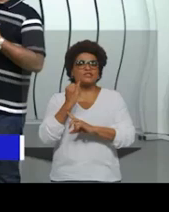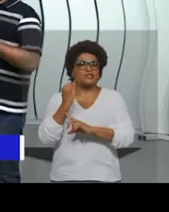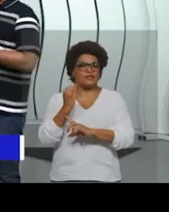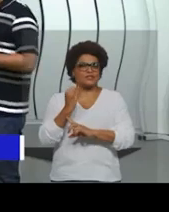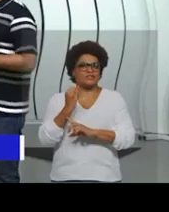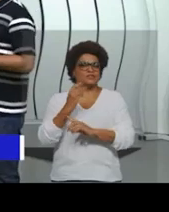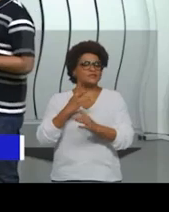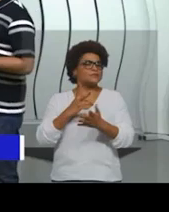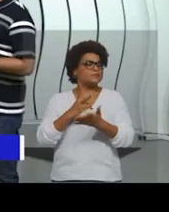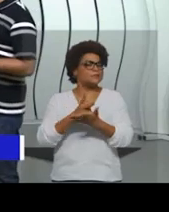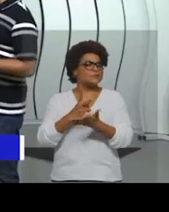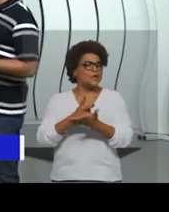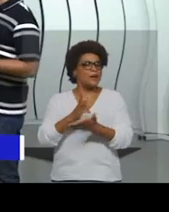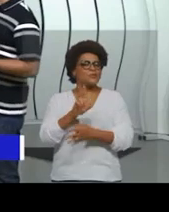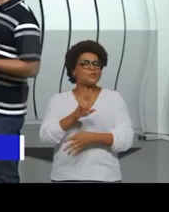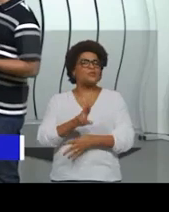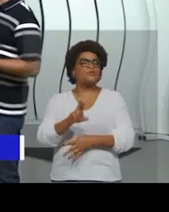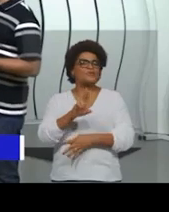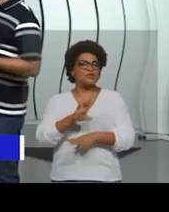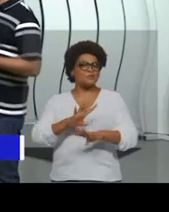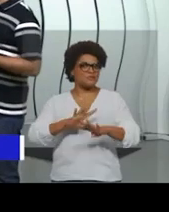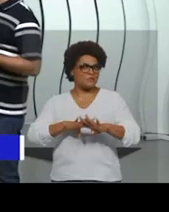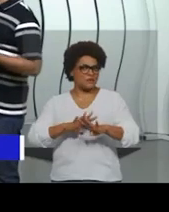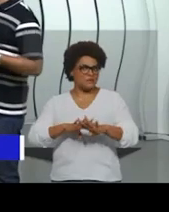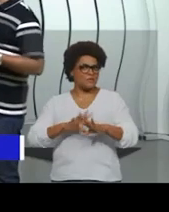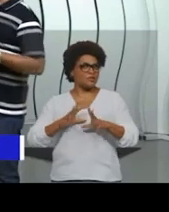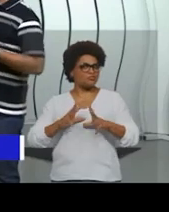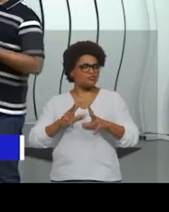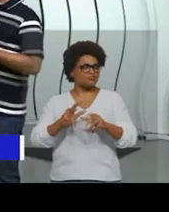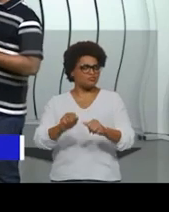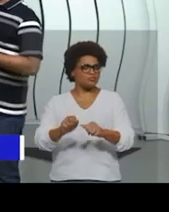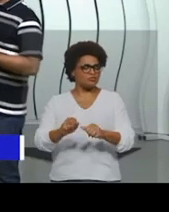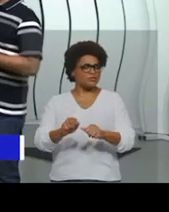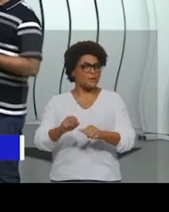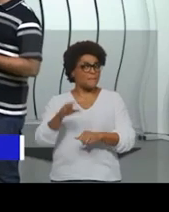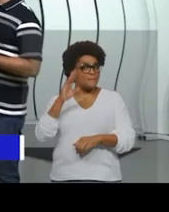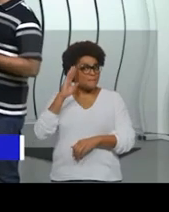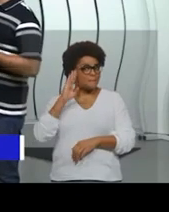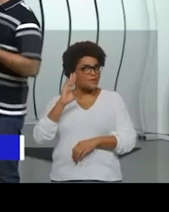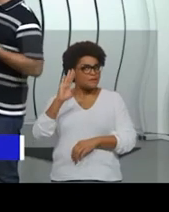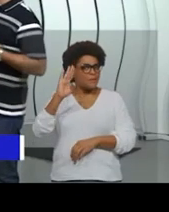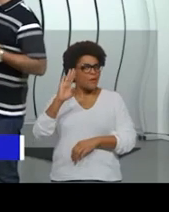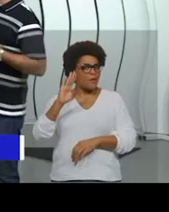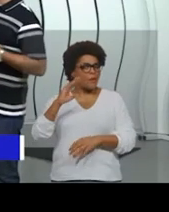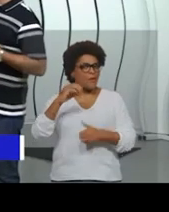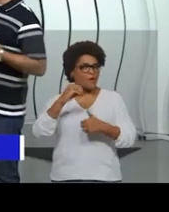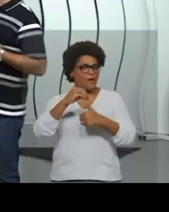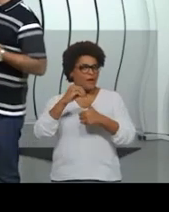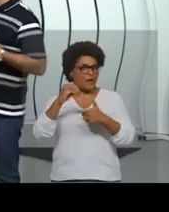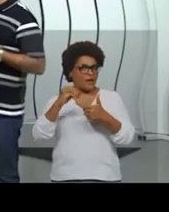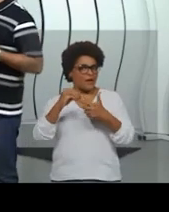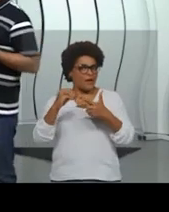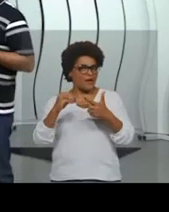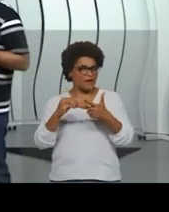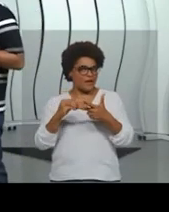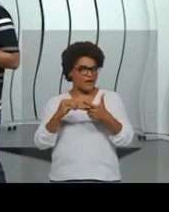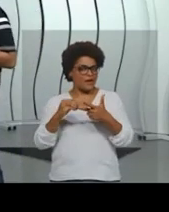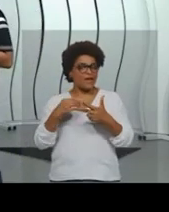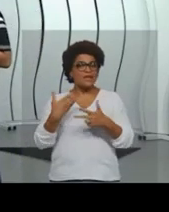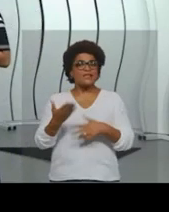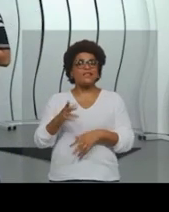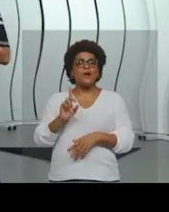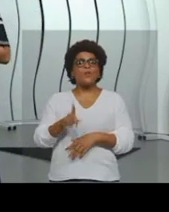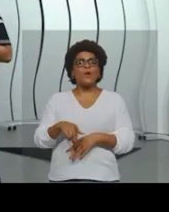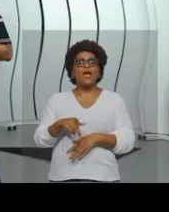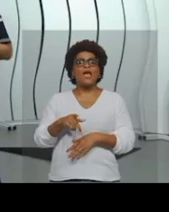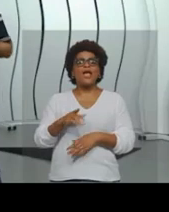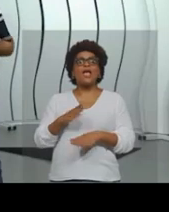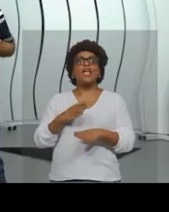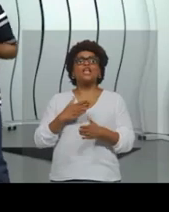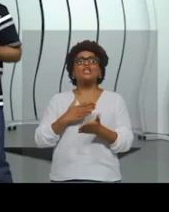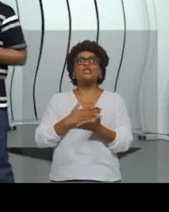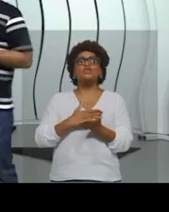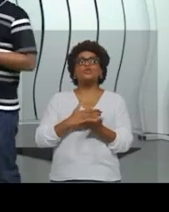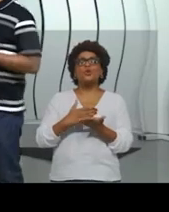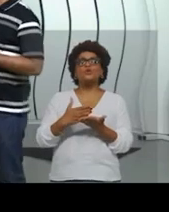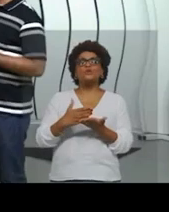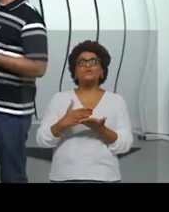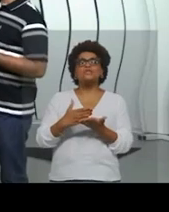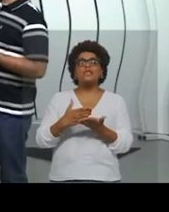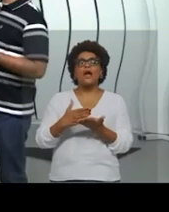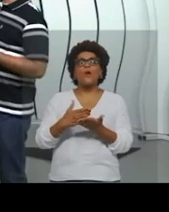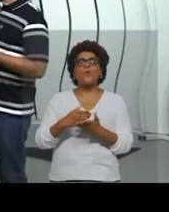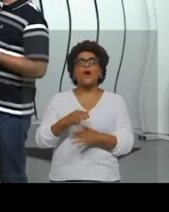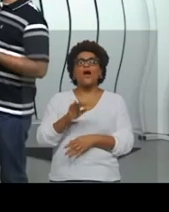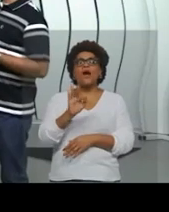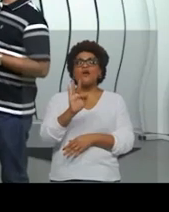e principalmente no Enem. Nós vamos fazer uma introdução às funções. E, como sempre, nós vamos